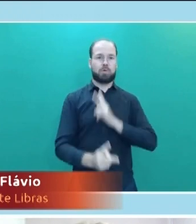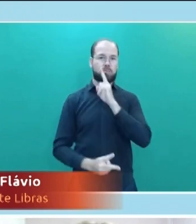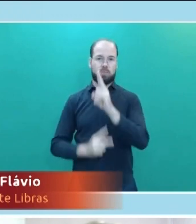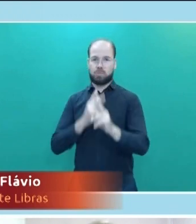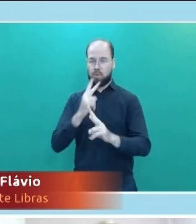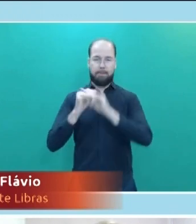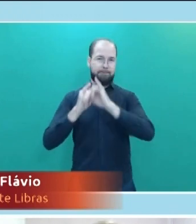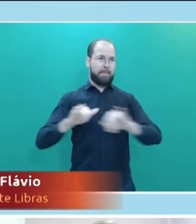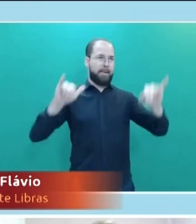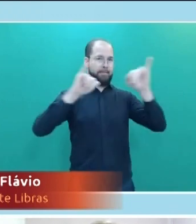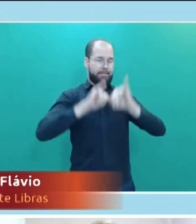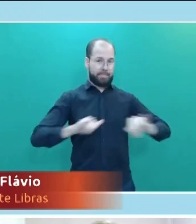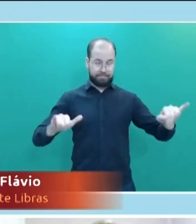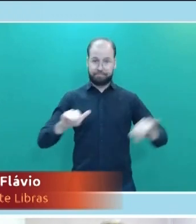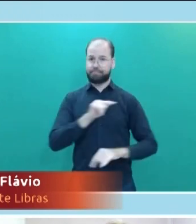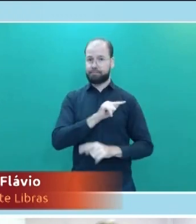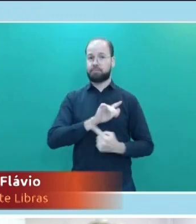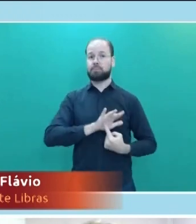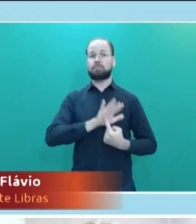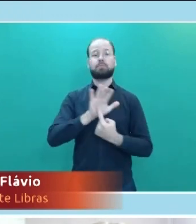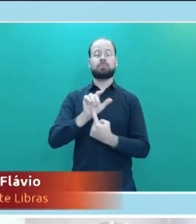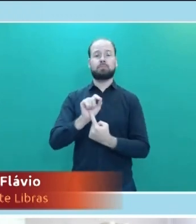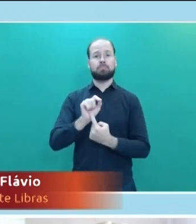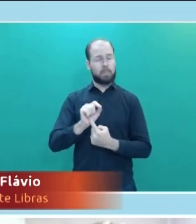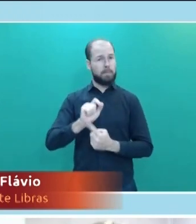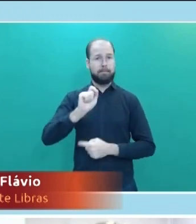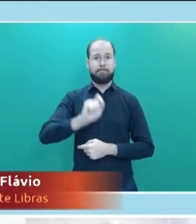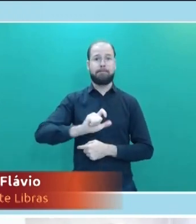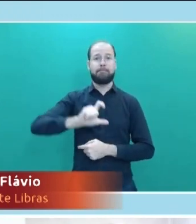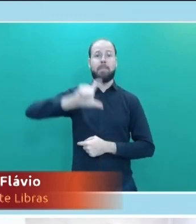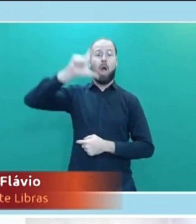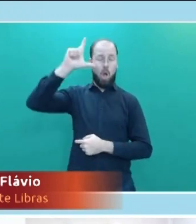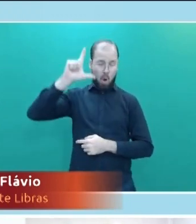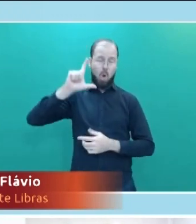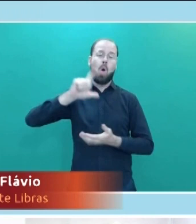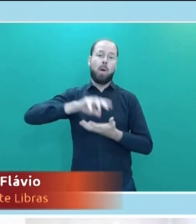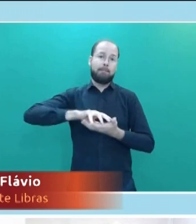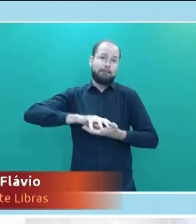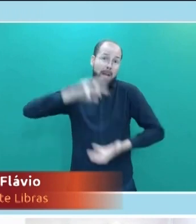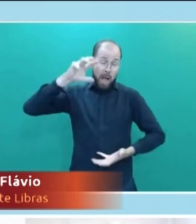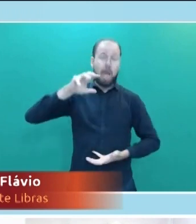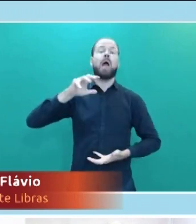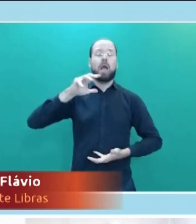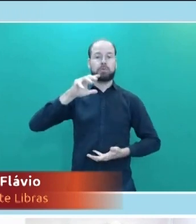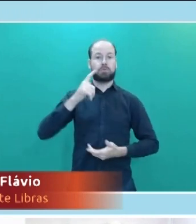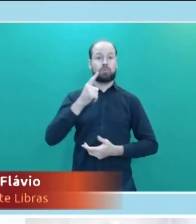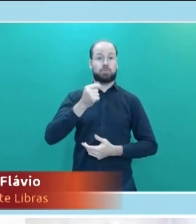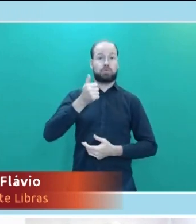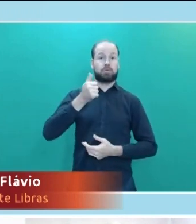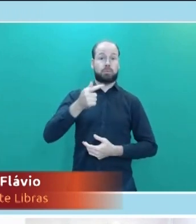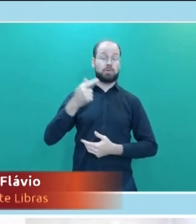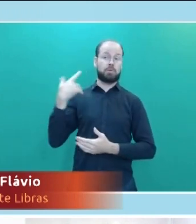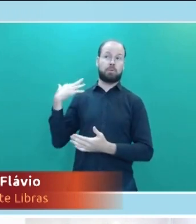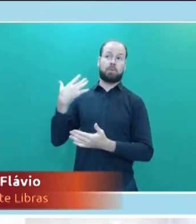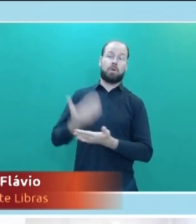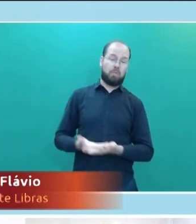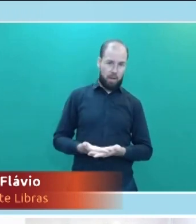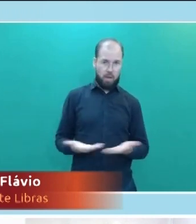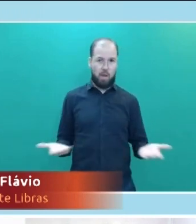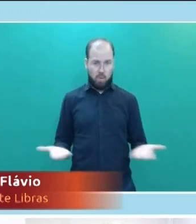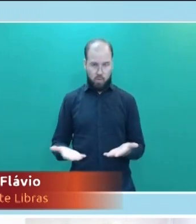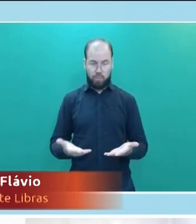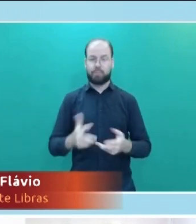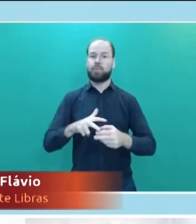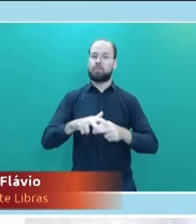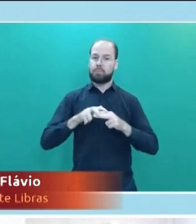Isso representa a maior atualização registrada desde 2017. E é por isso que nós vamos falar mais sobre